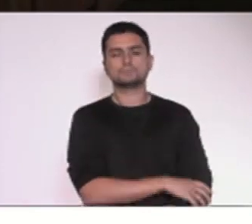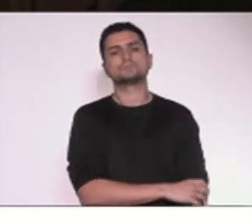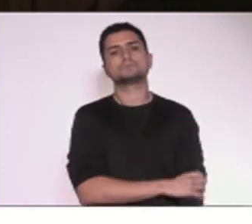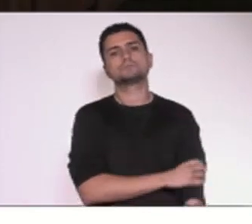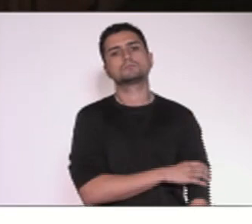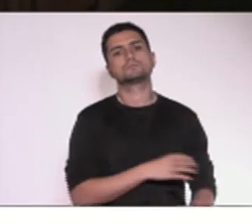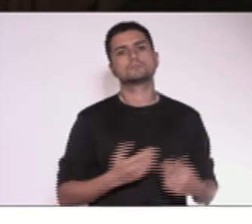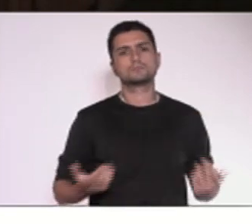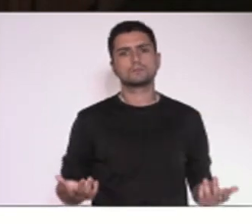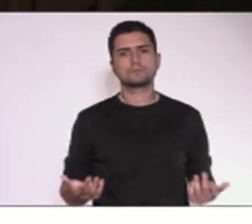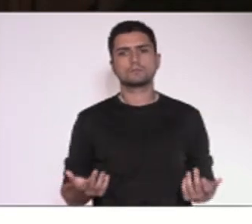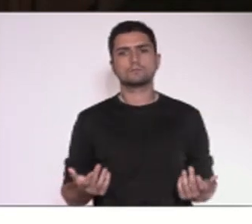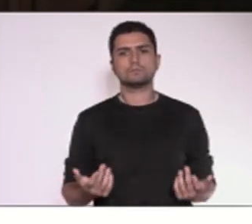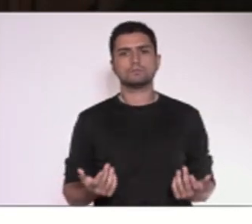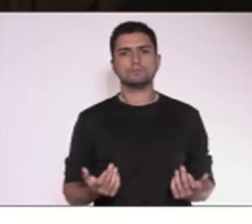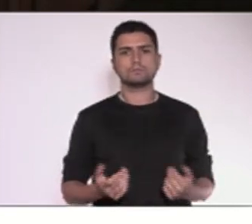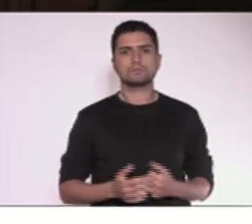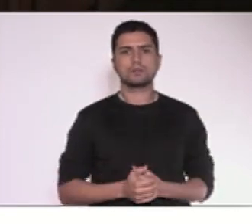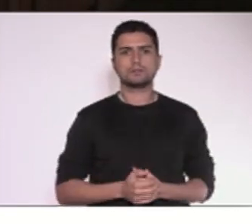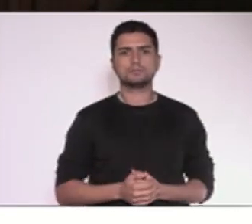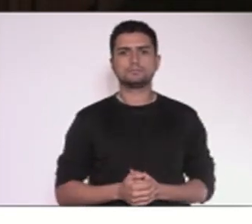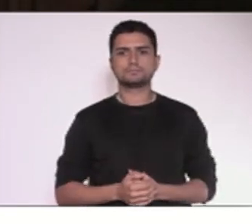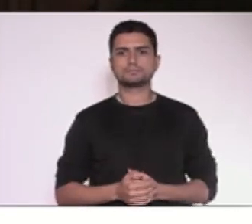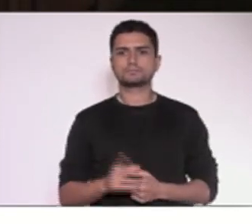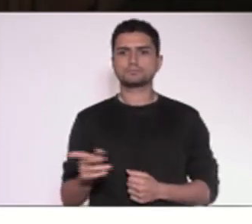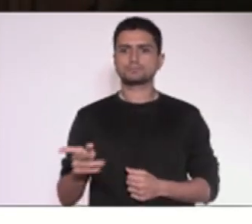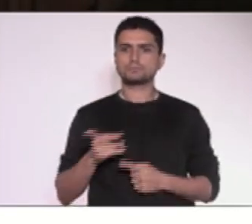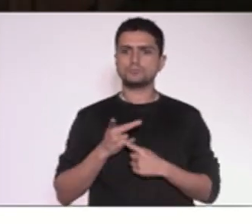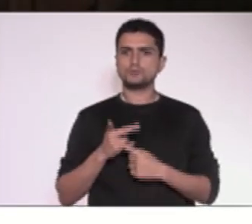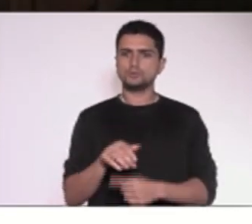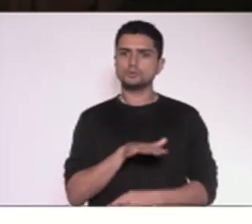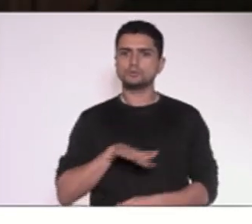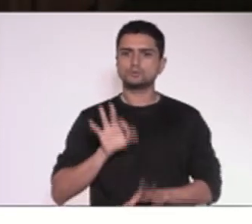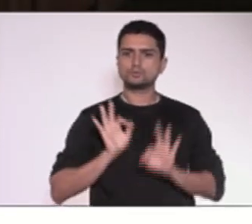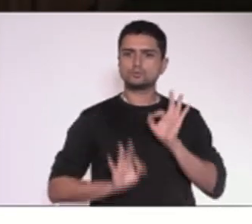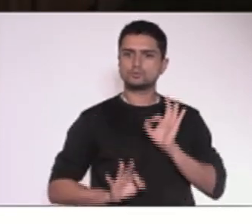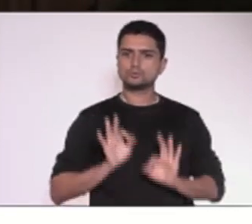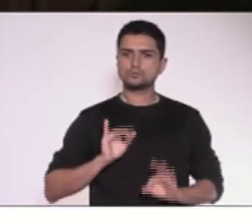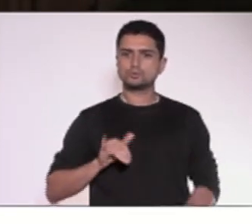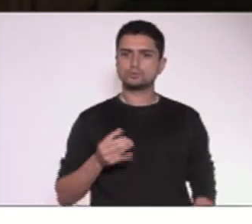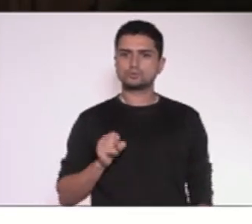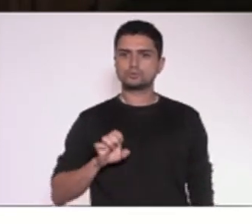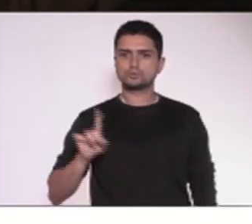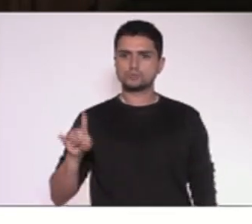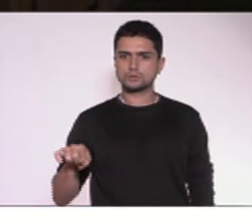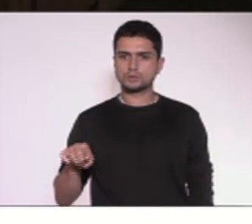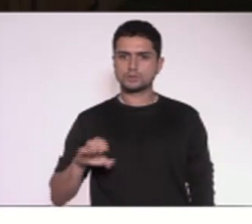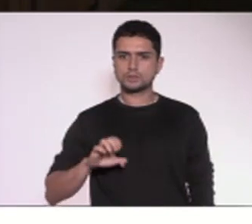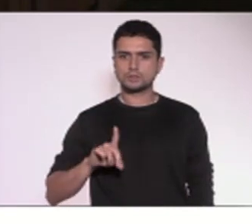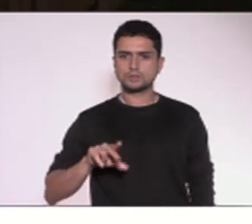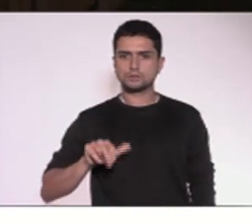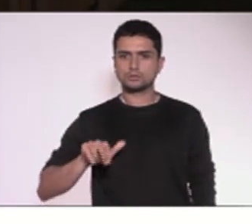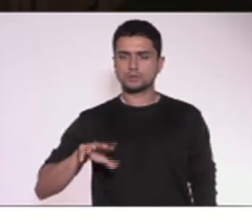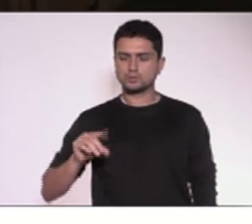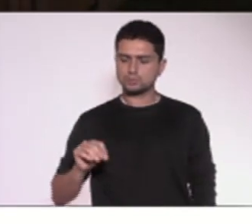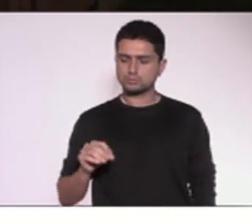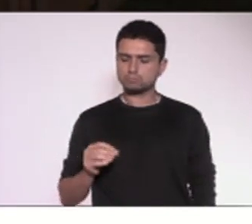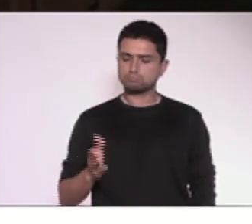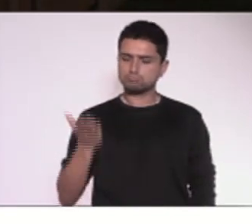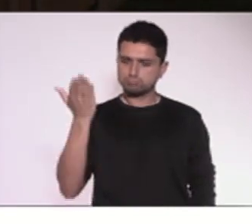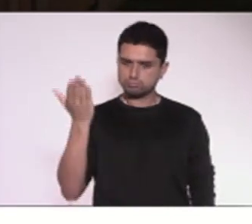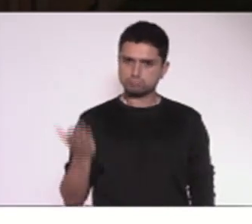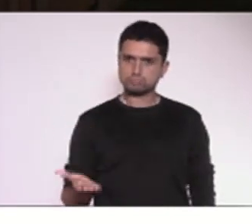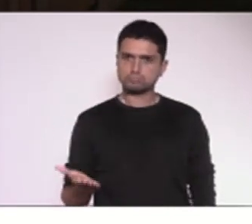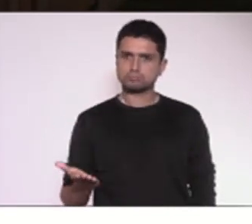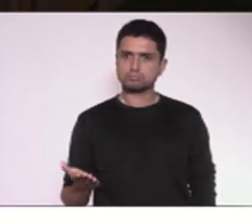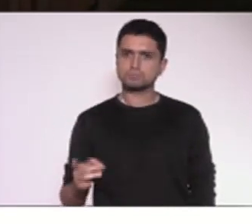Senhor Procurador-Geral de Justiça, José Eduardo Gusser, Vossa Excelência goza